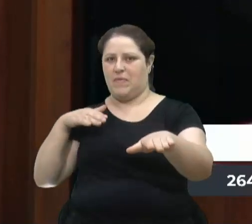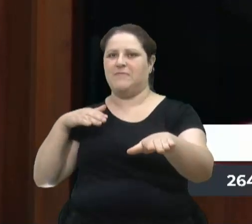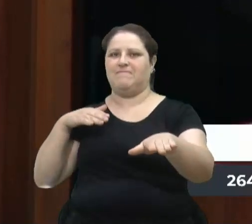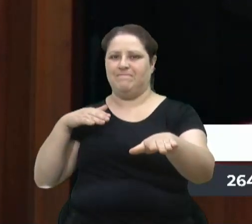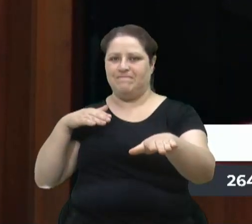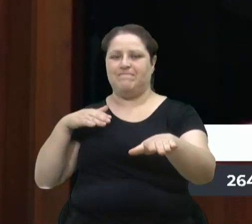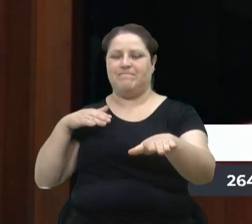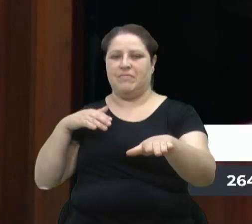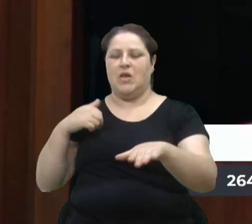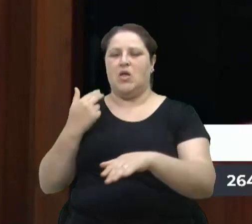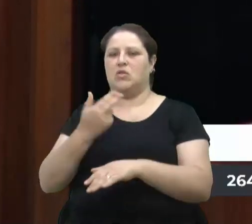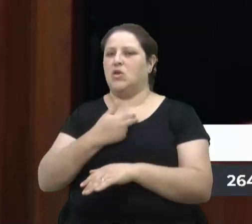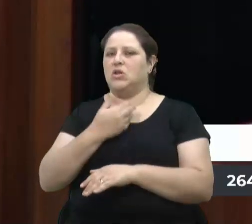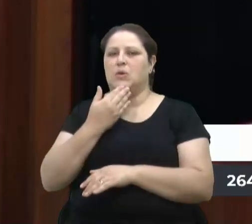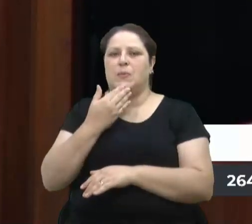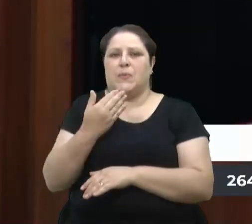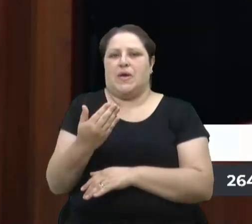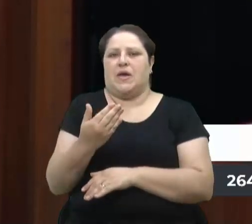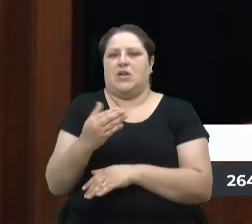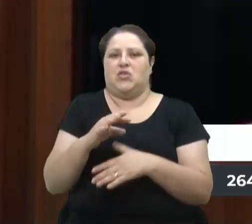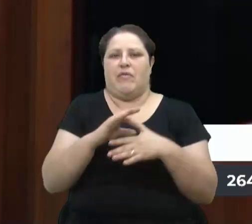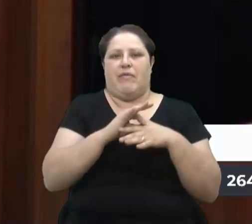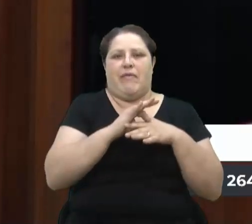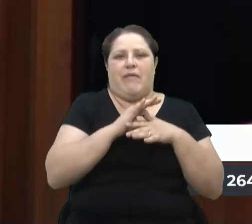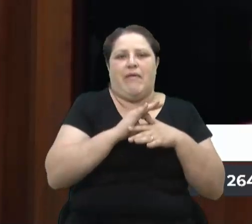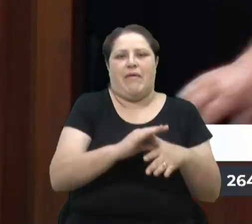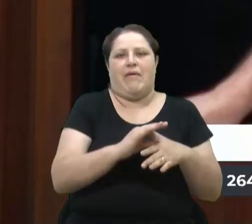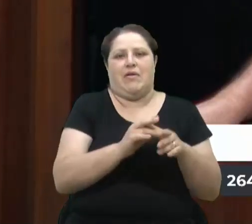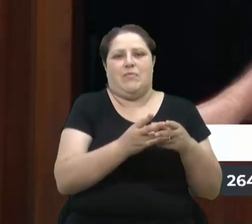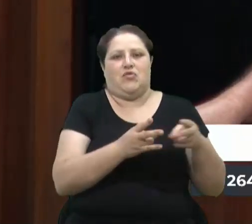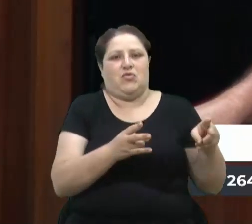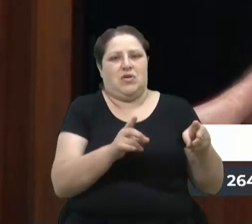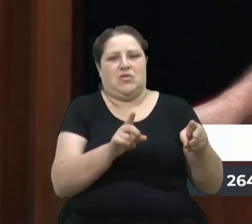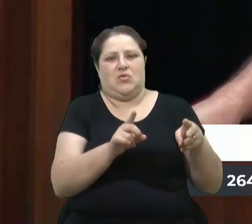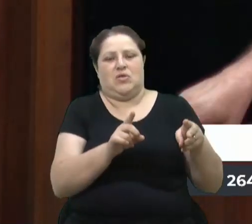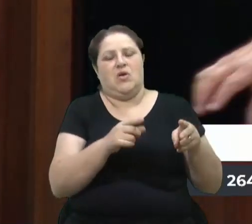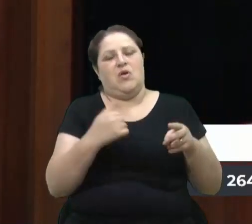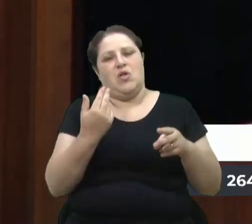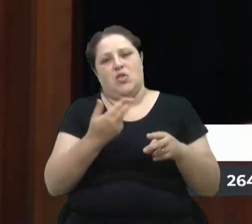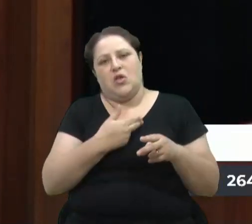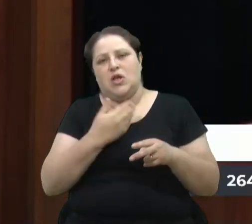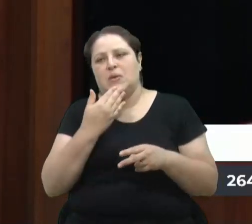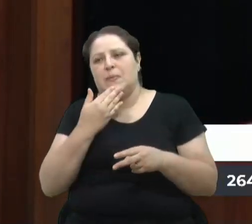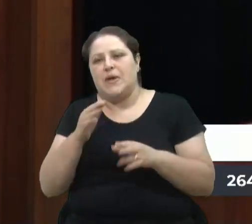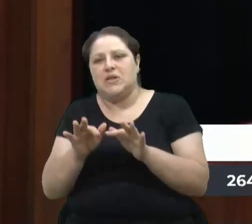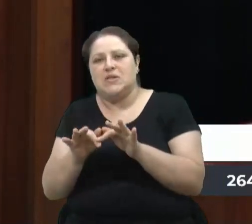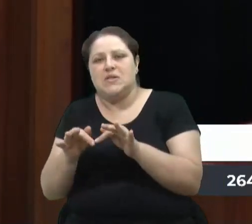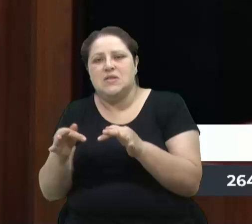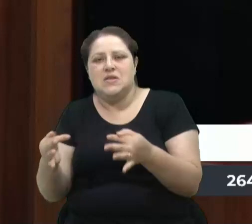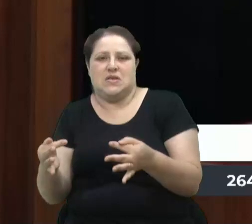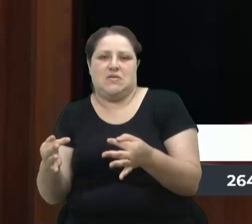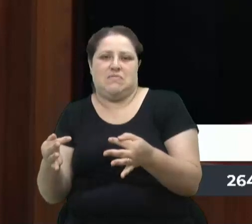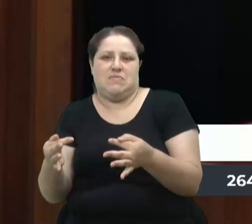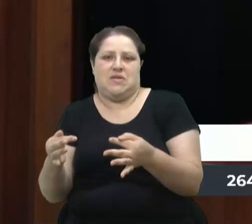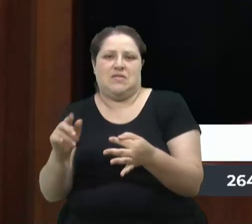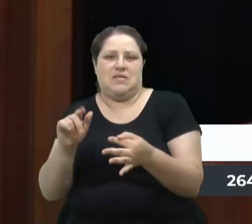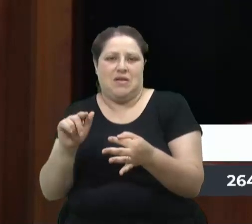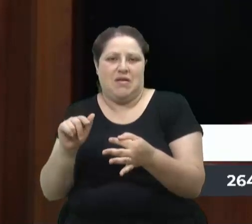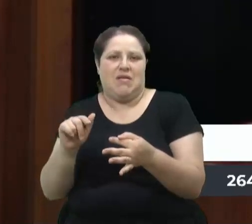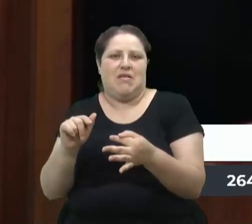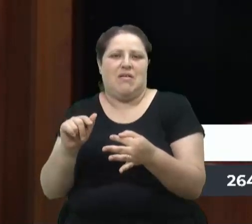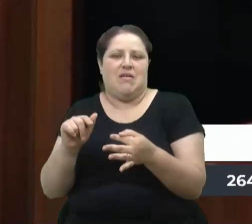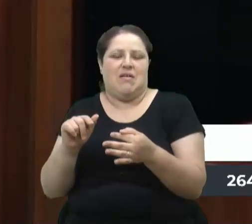pedindo, não estamos pedindo picanha, estamos pedindo feijão com arroz para esse governo. Nós não estamos pedindo feijão com arroz. Uma